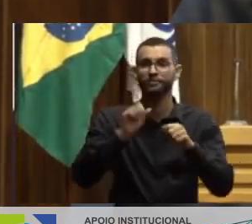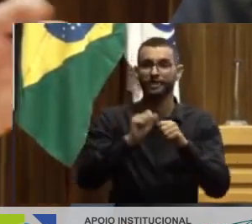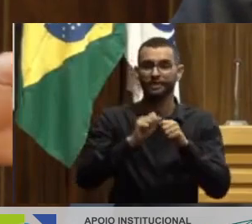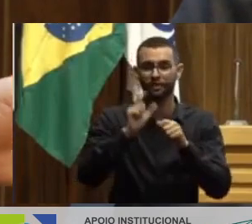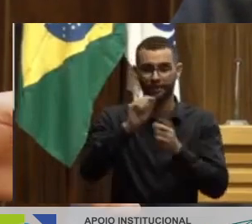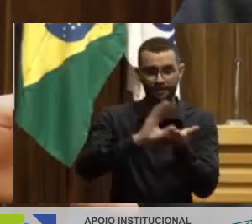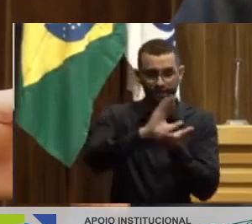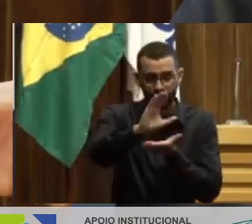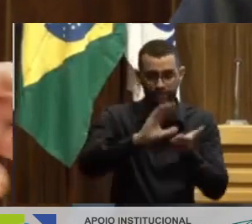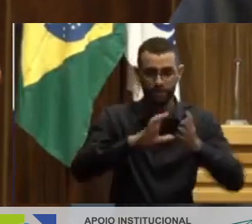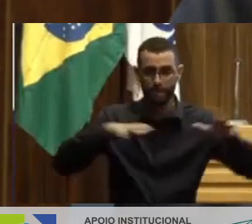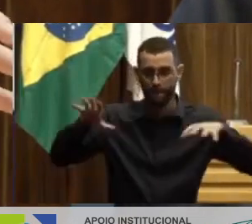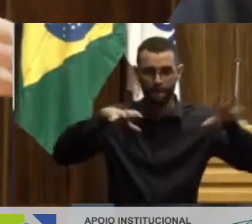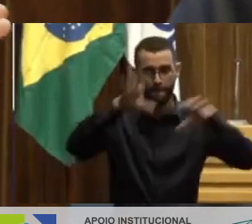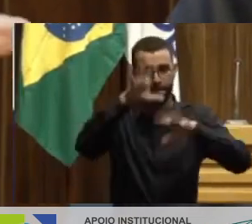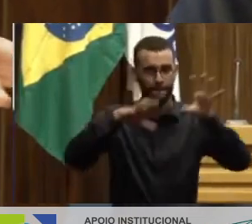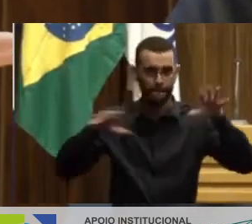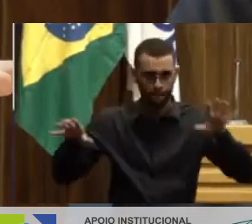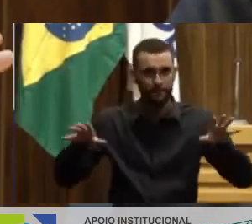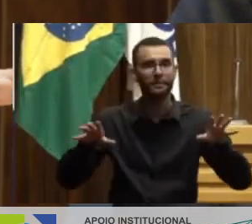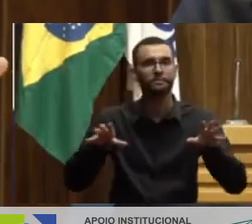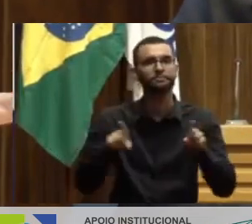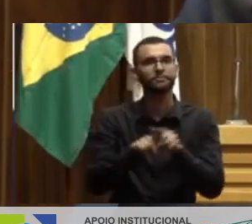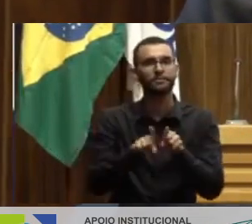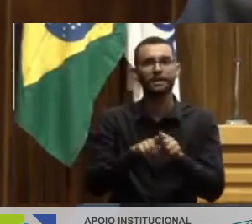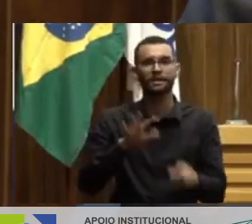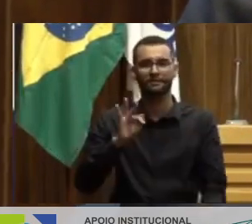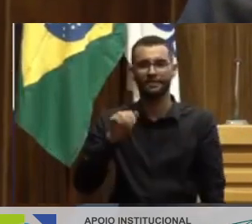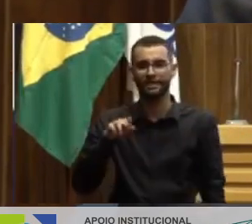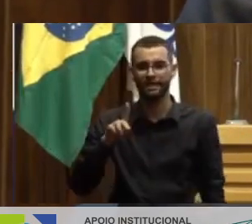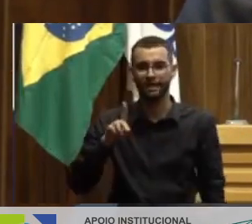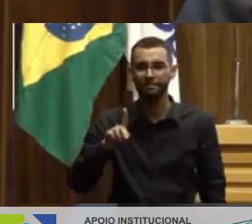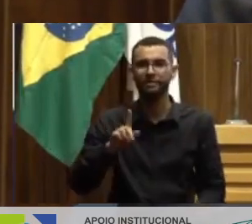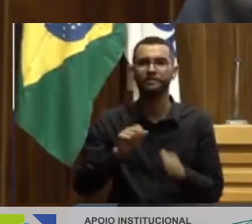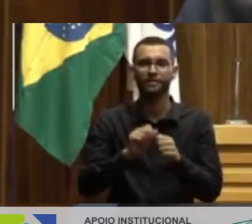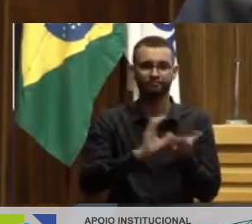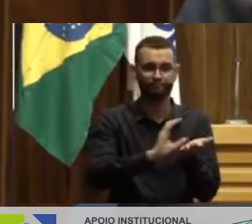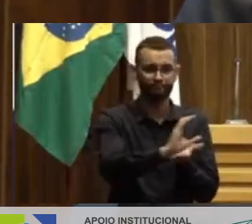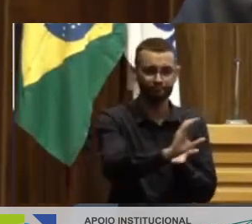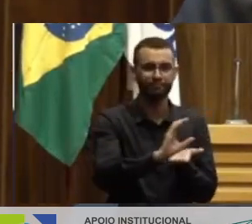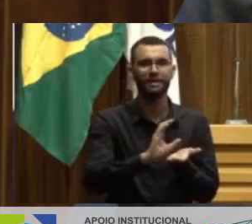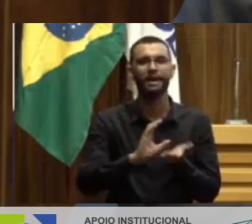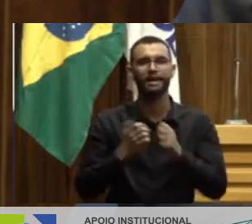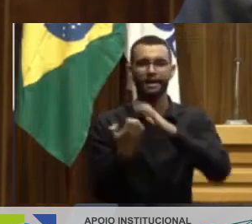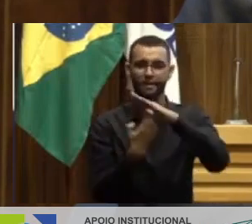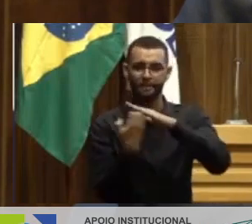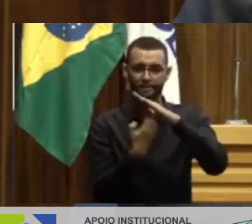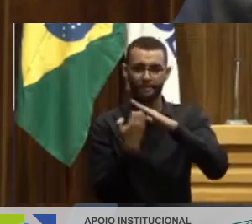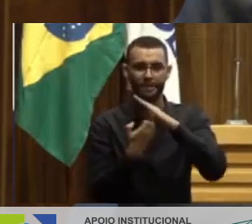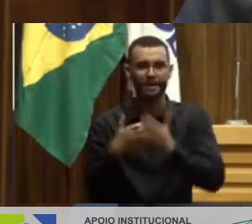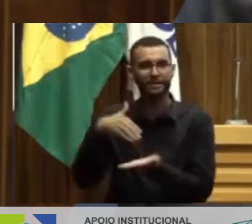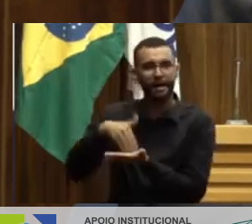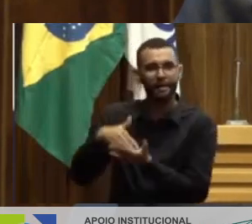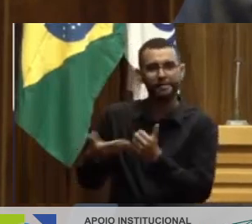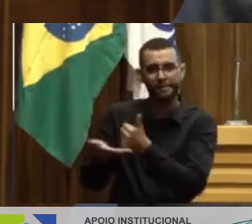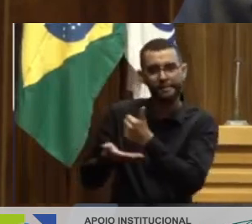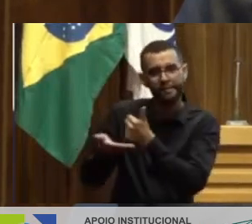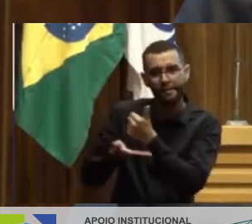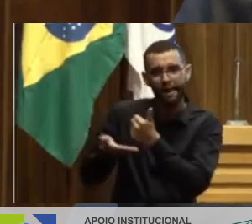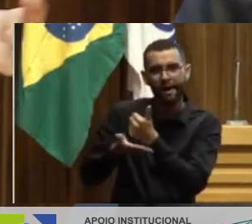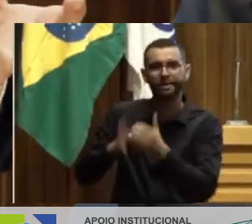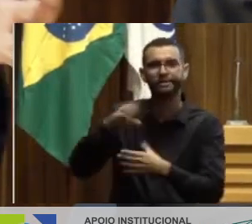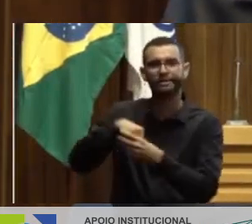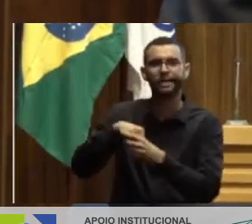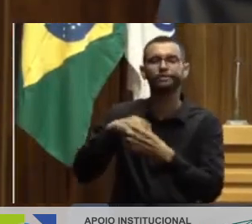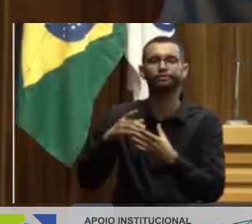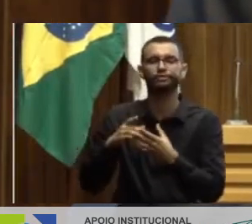olhando também a parceria com a FINEP para impulsionar mais a micro e pequena empresa na inovação, na digitalização, que é um grande